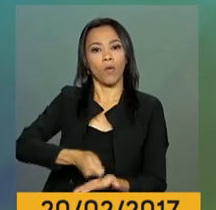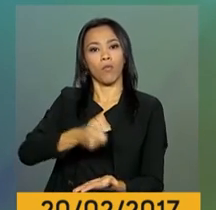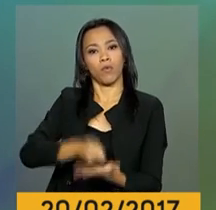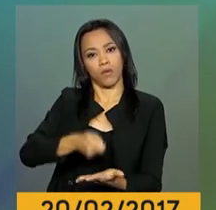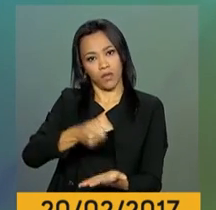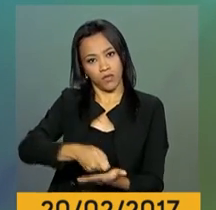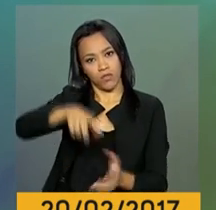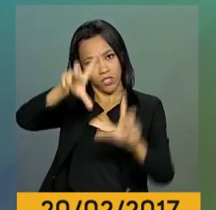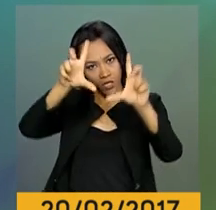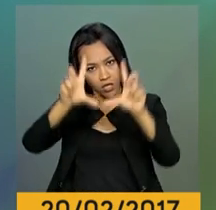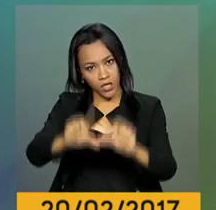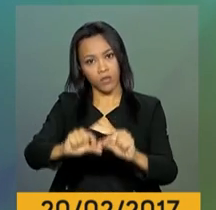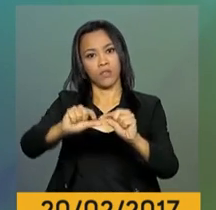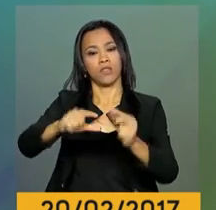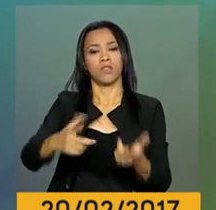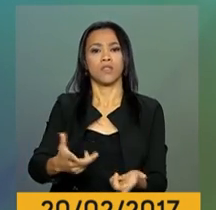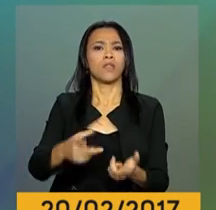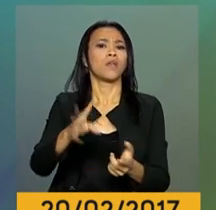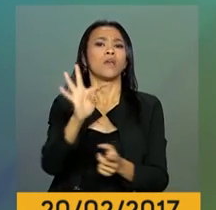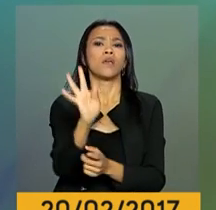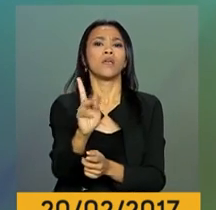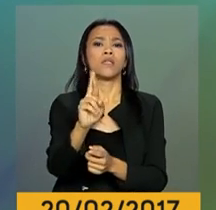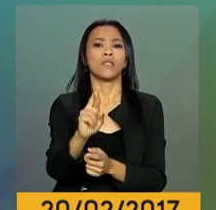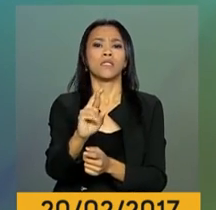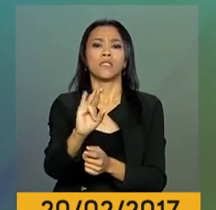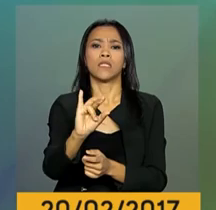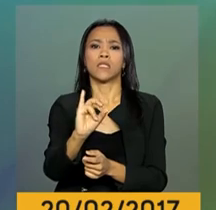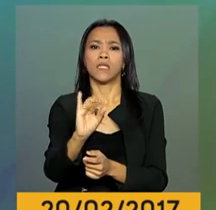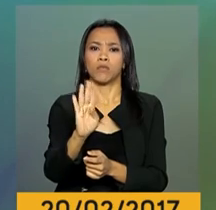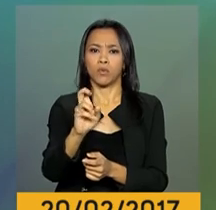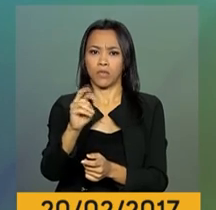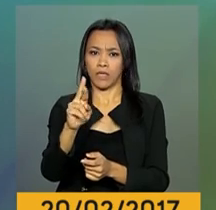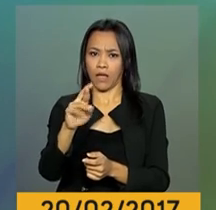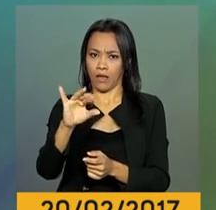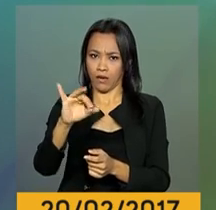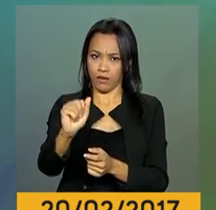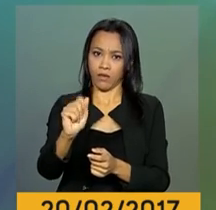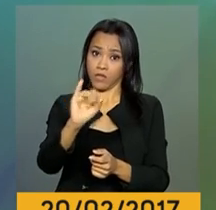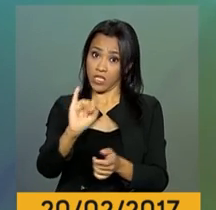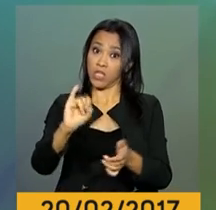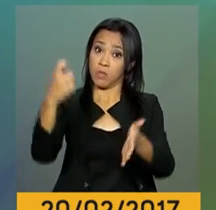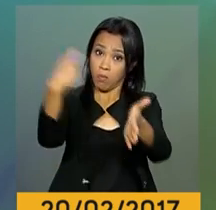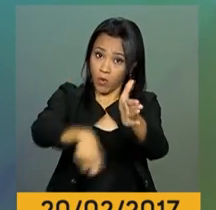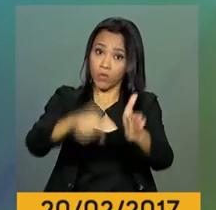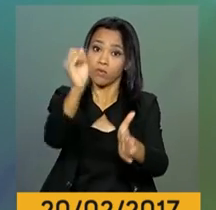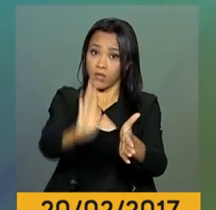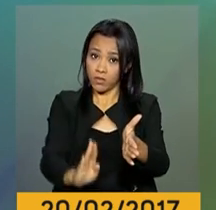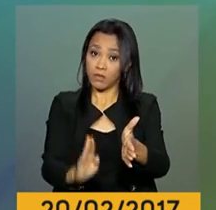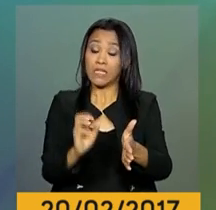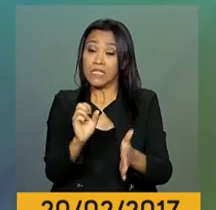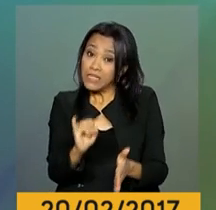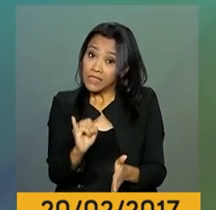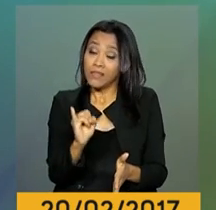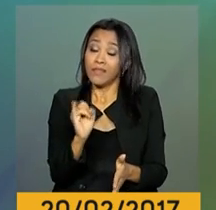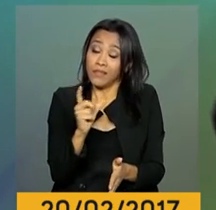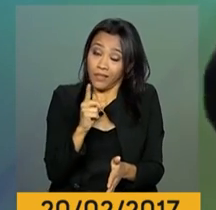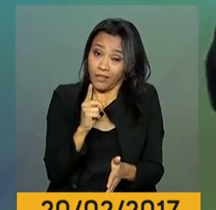uma simplificação tributária no país. E se tempo houver, porque nós temos